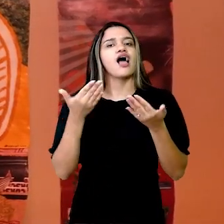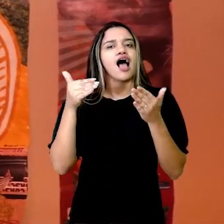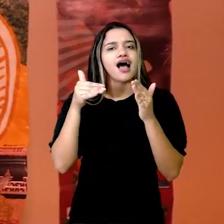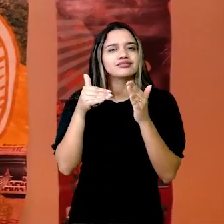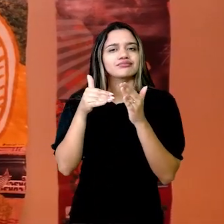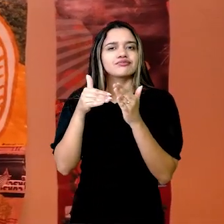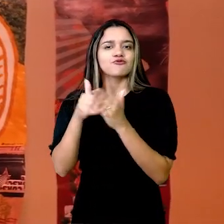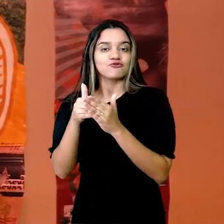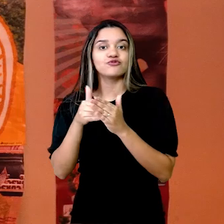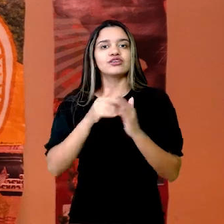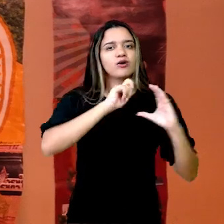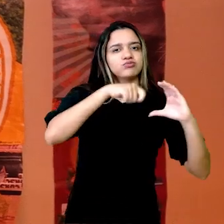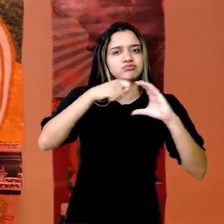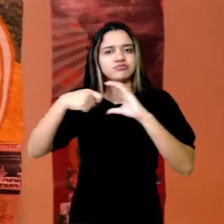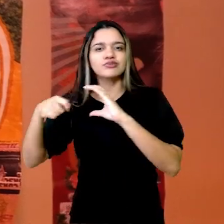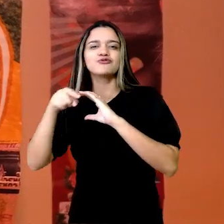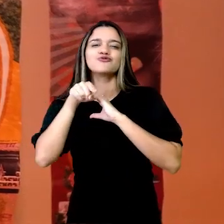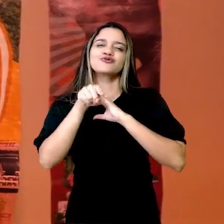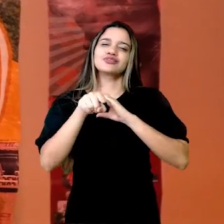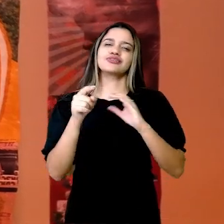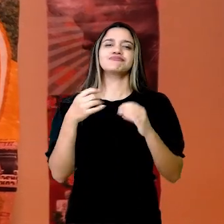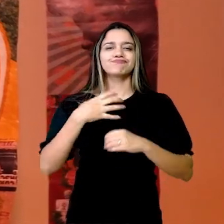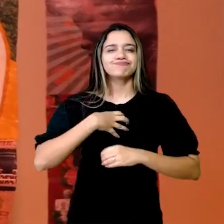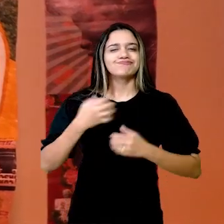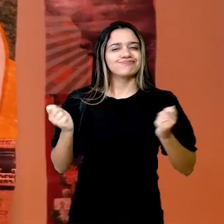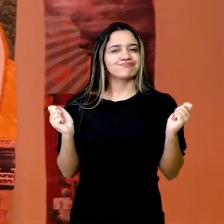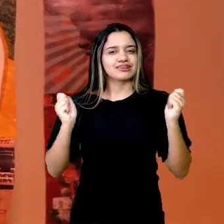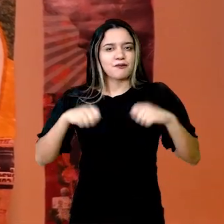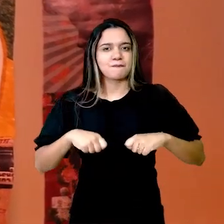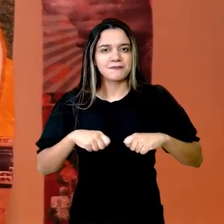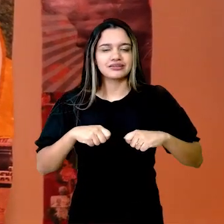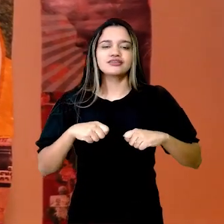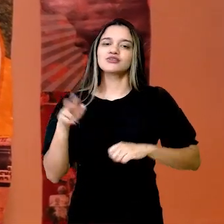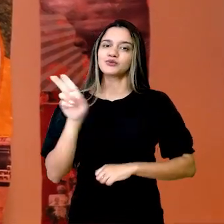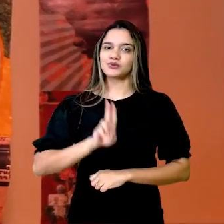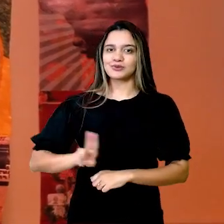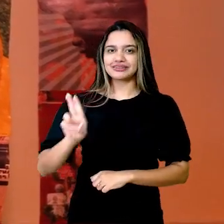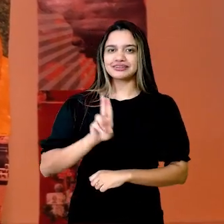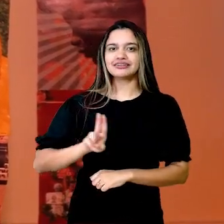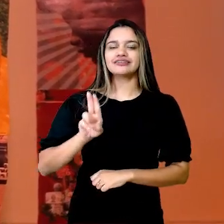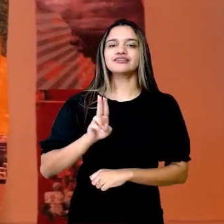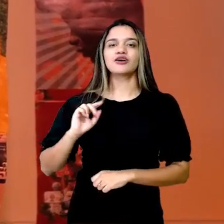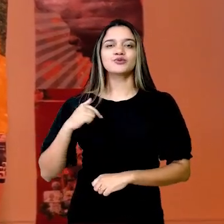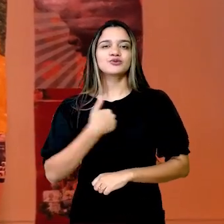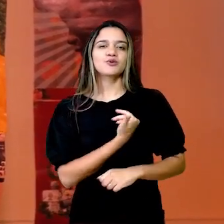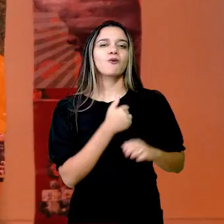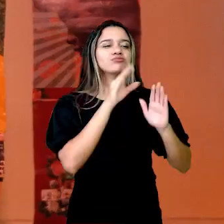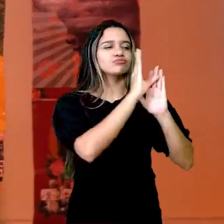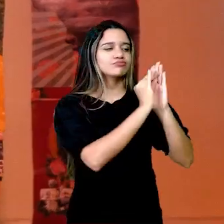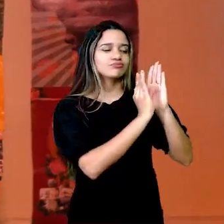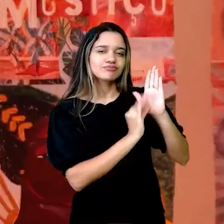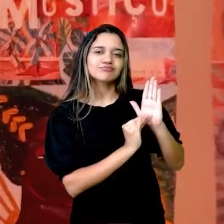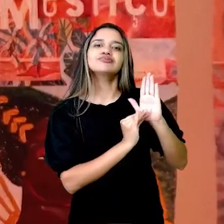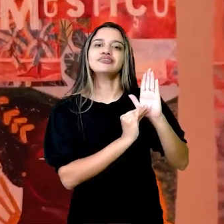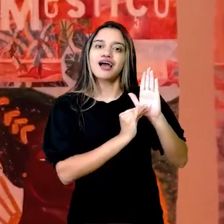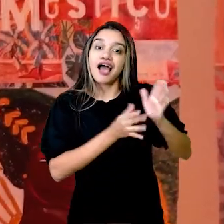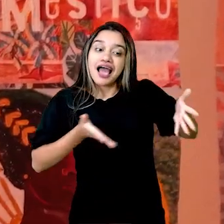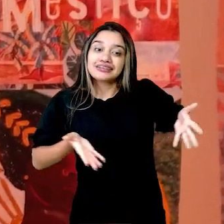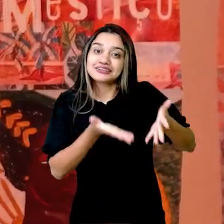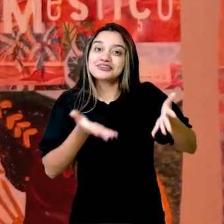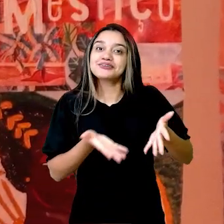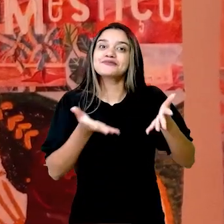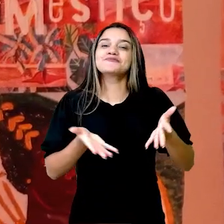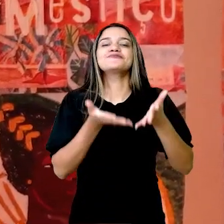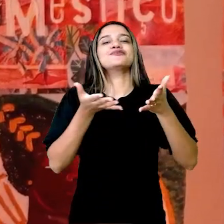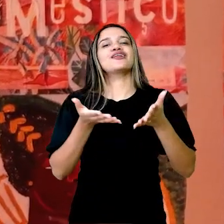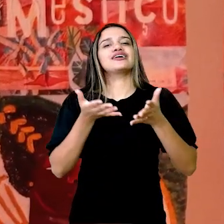final desta série você se sinta capacitado a utilizar os nossos conteúdos para